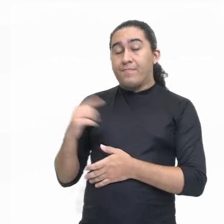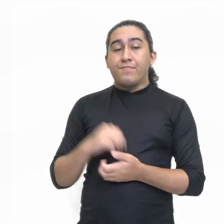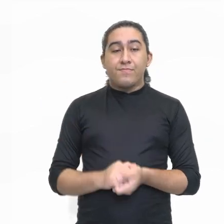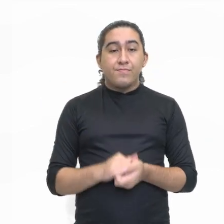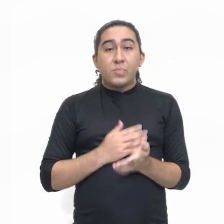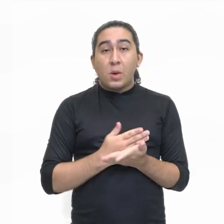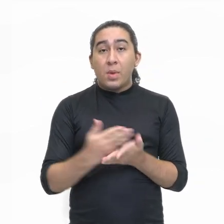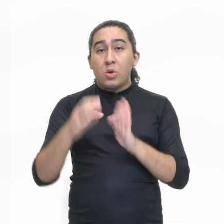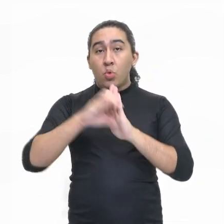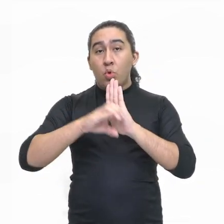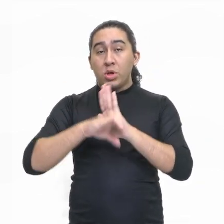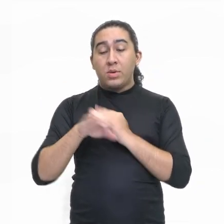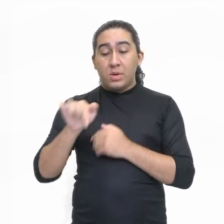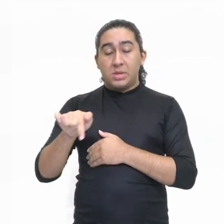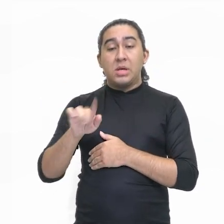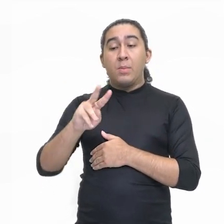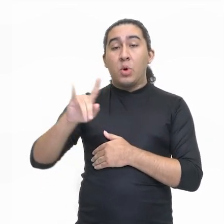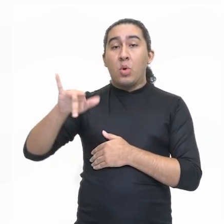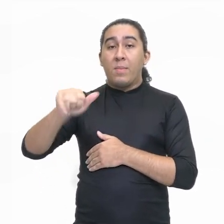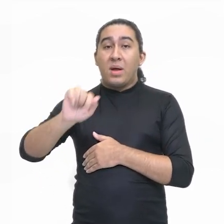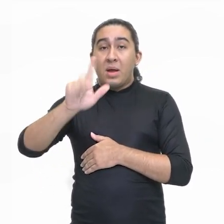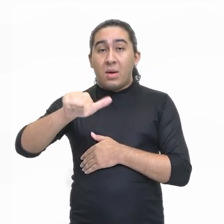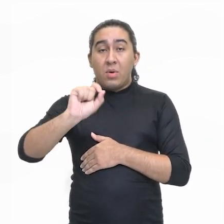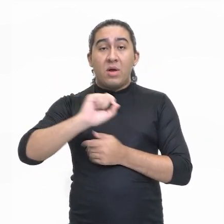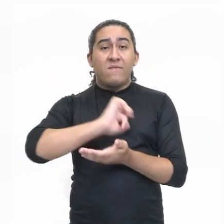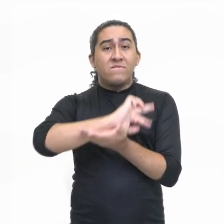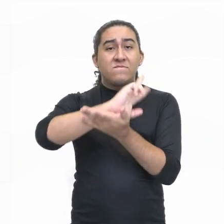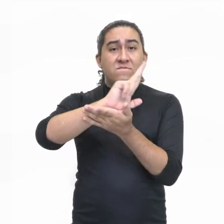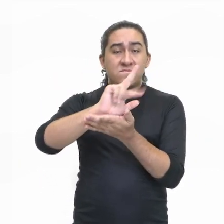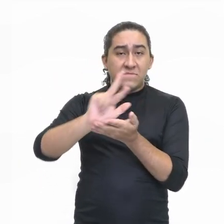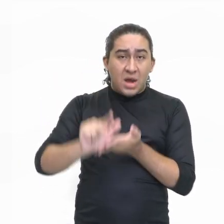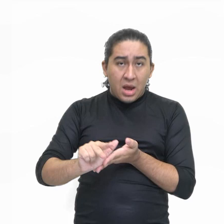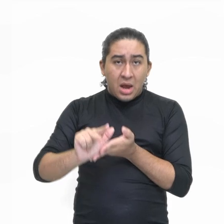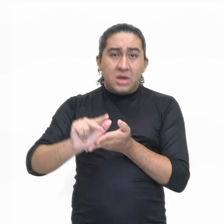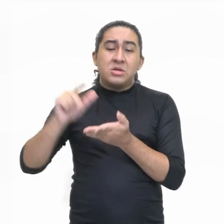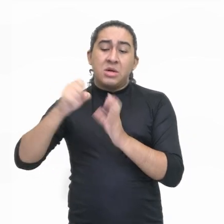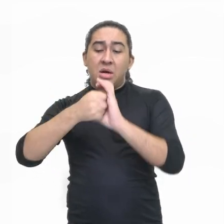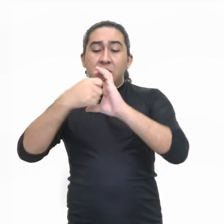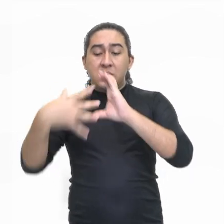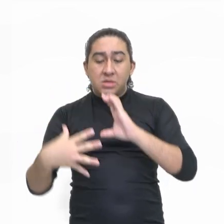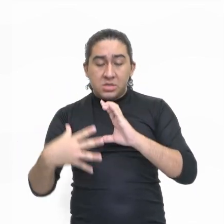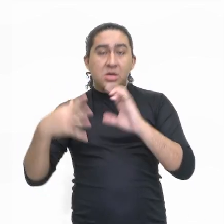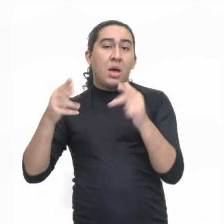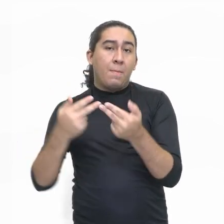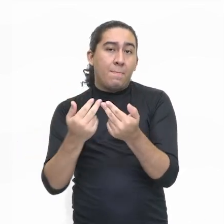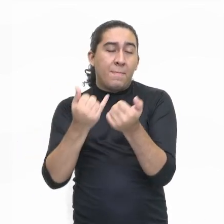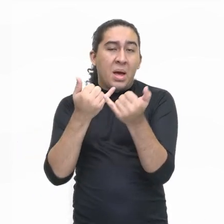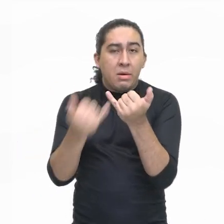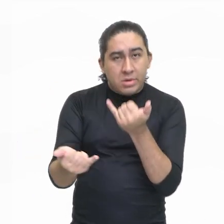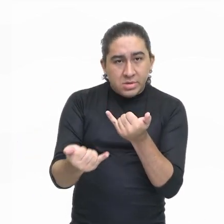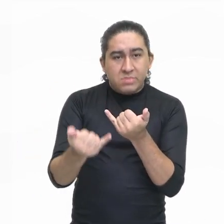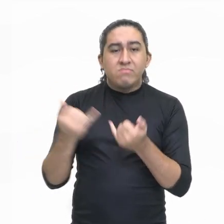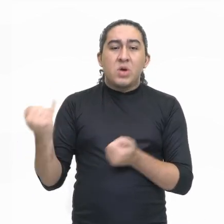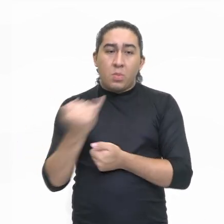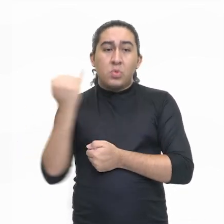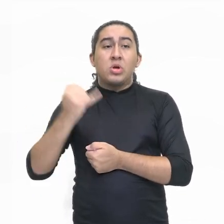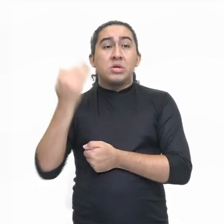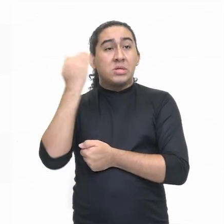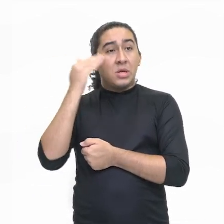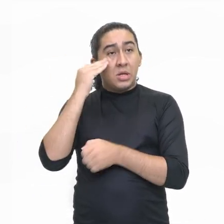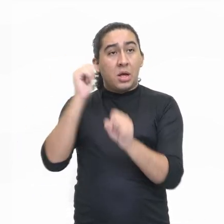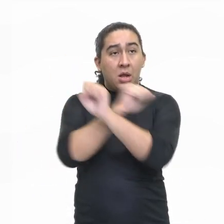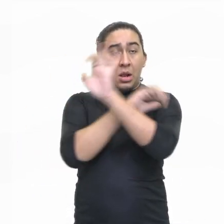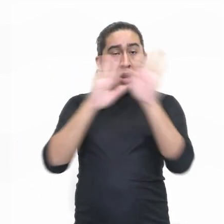conceito bioma. Bioma é um conjunto de ecossistemas com características semelhantes, isso é muito importante